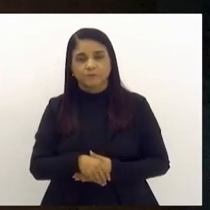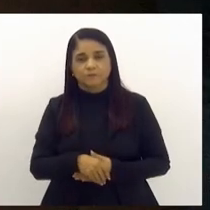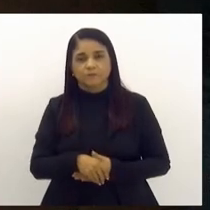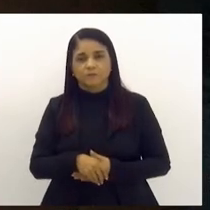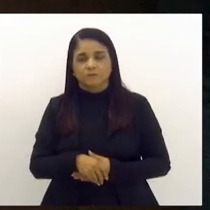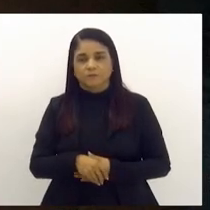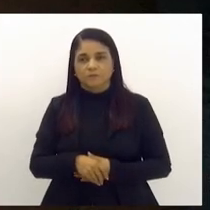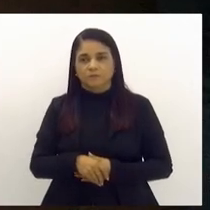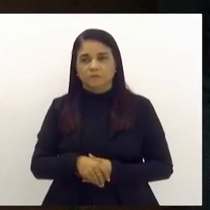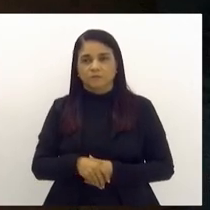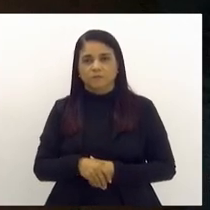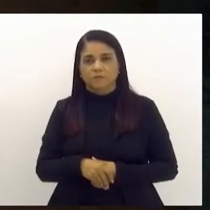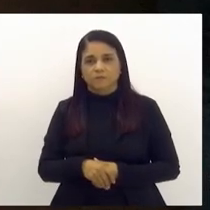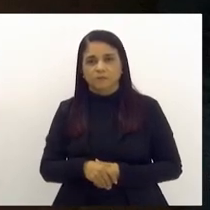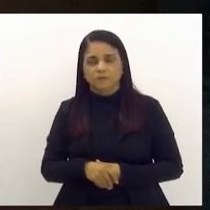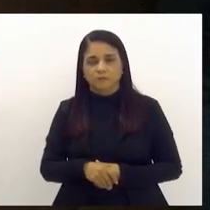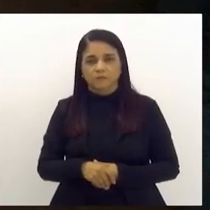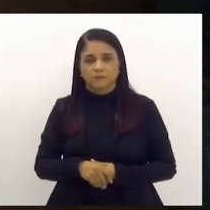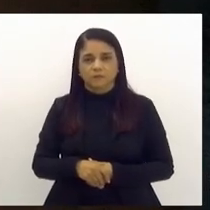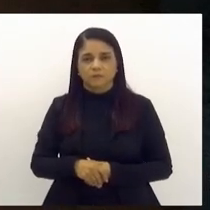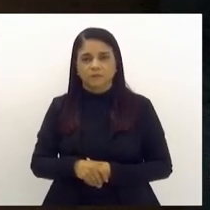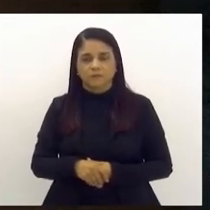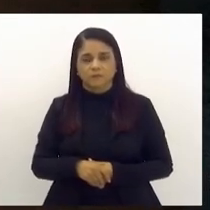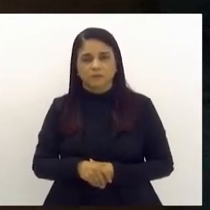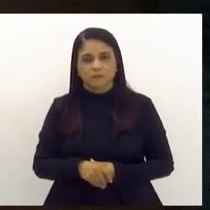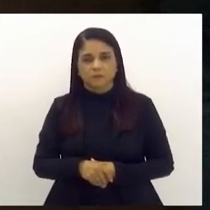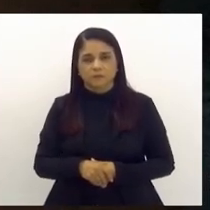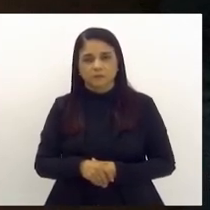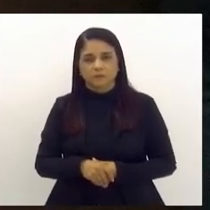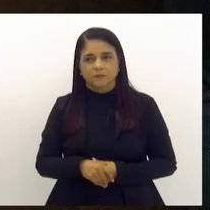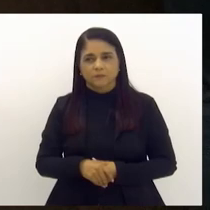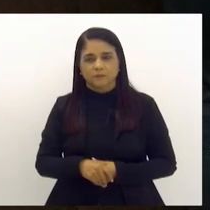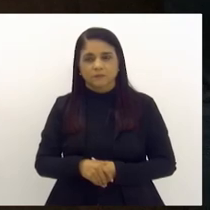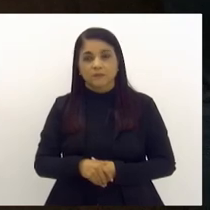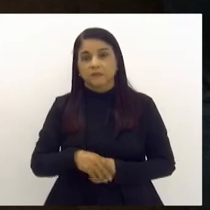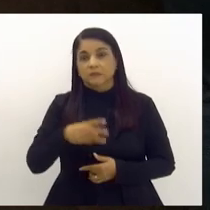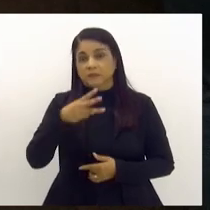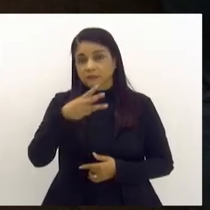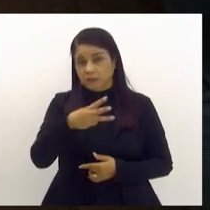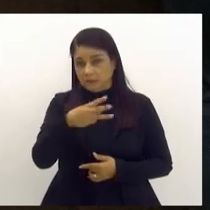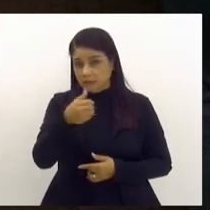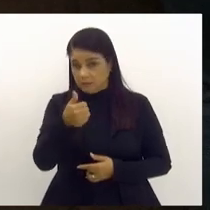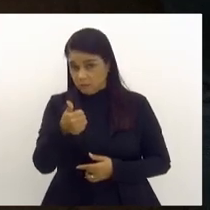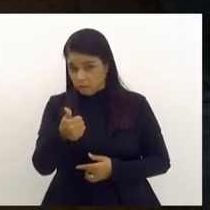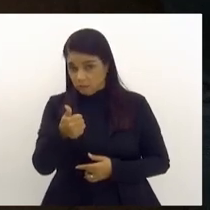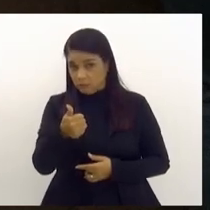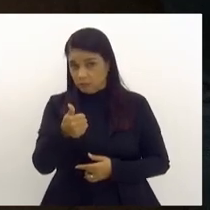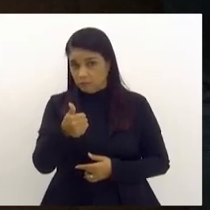No inciso 31,